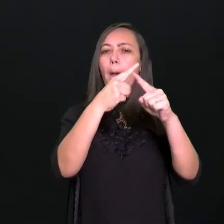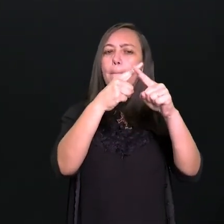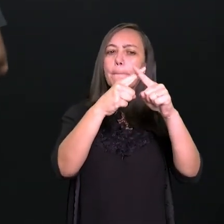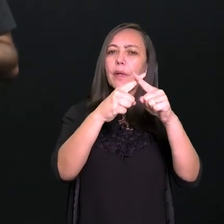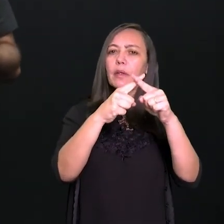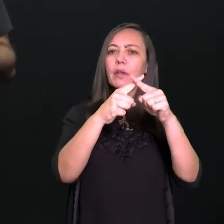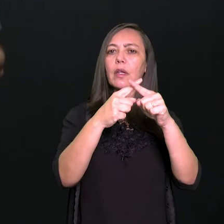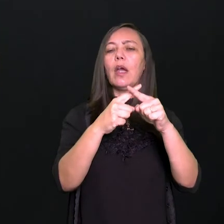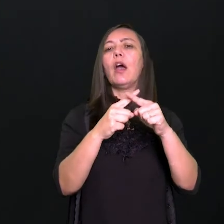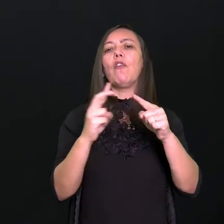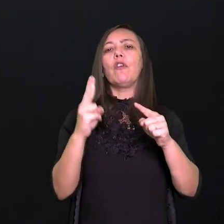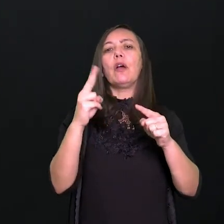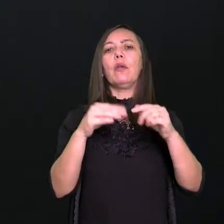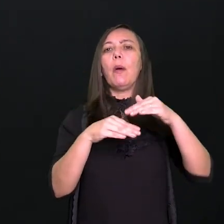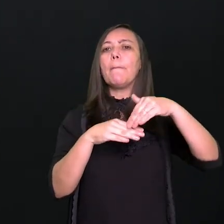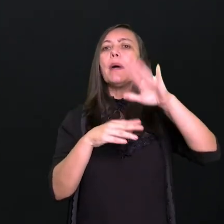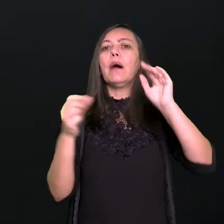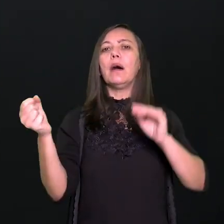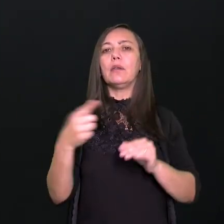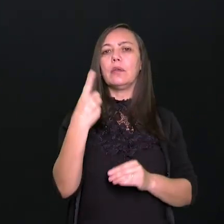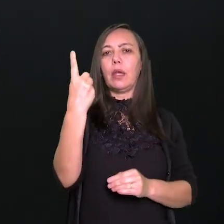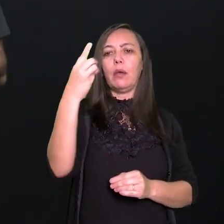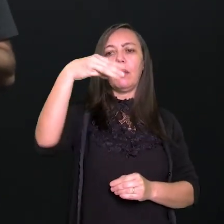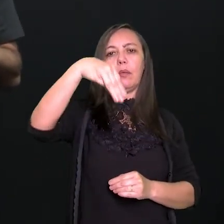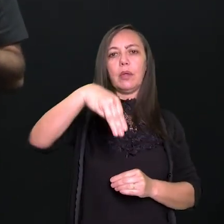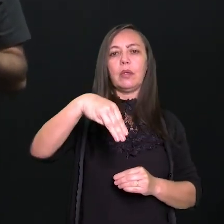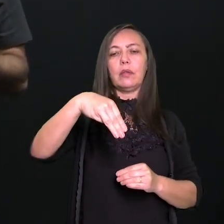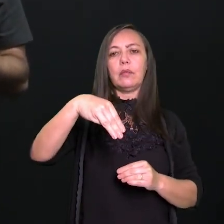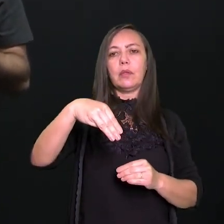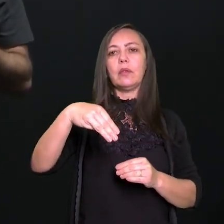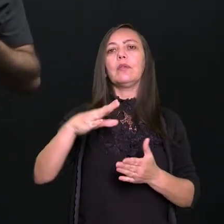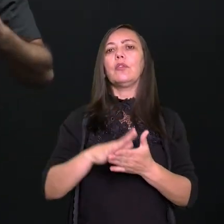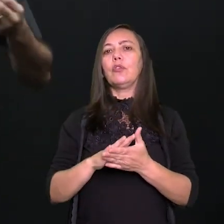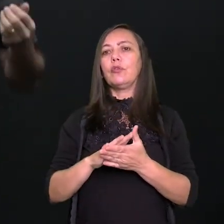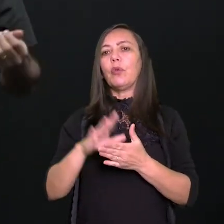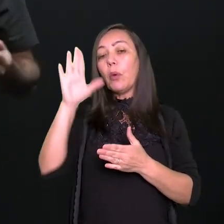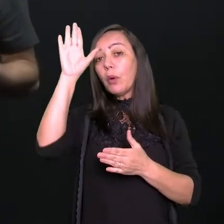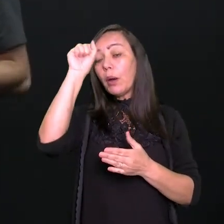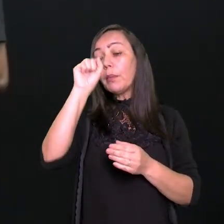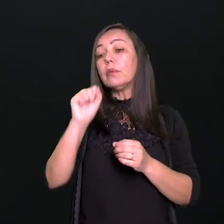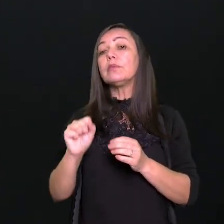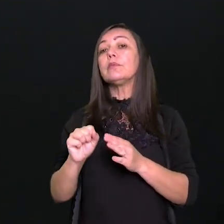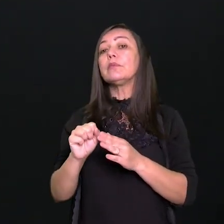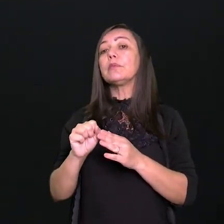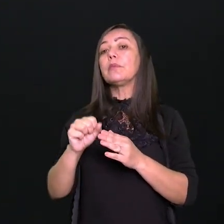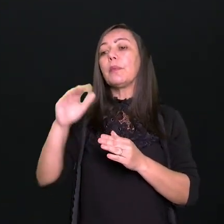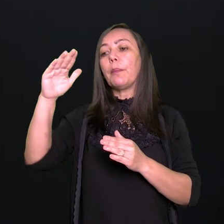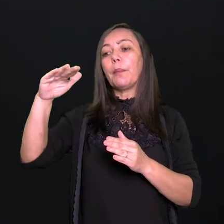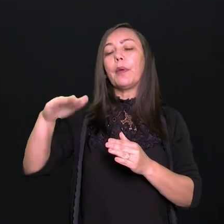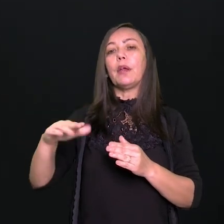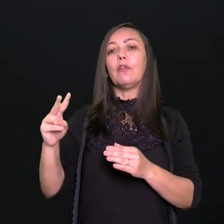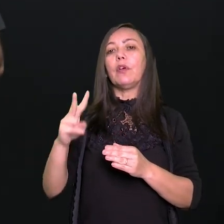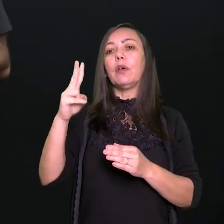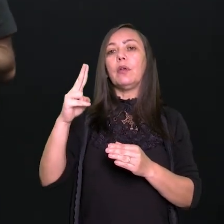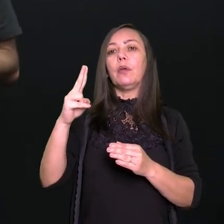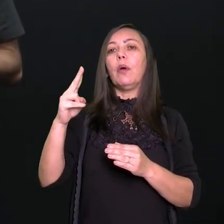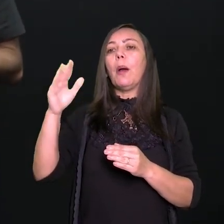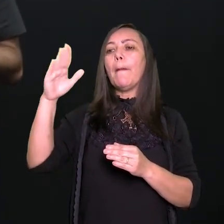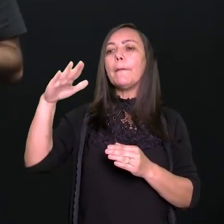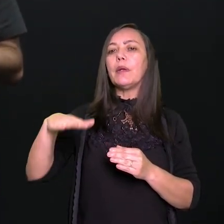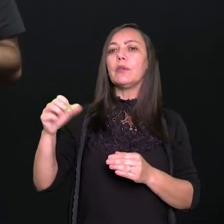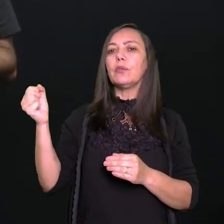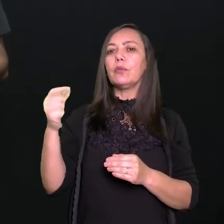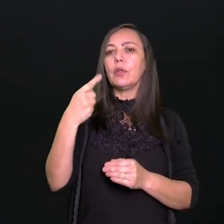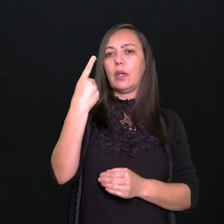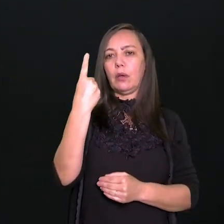são valores maiores que 1 metro. Se eu estou trabalhando submúltiplos, são valores menores